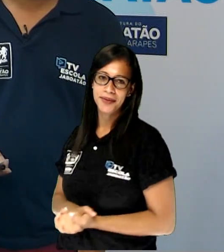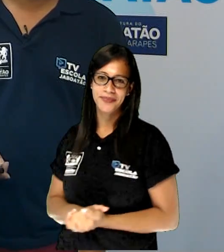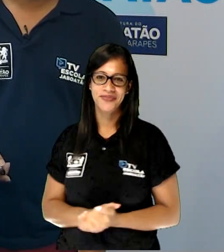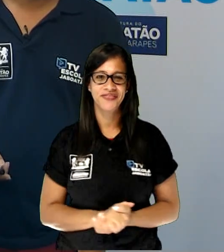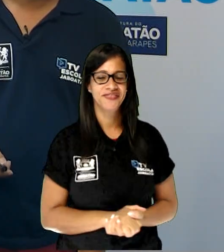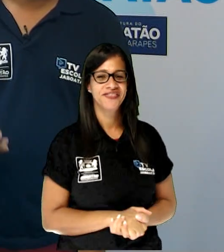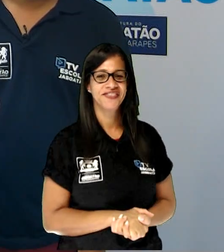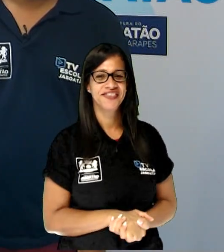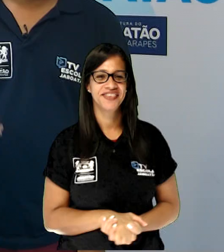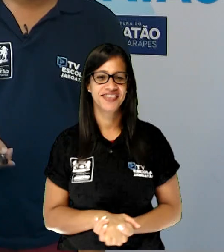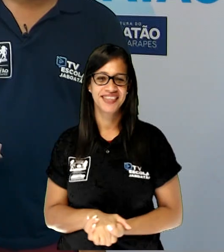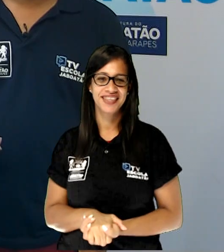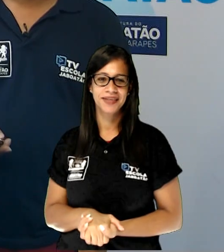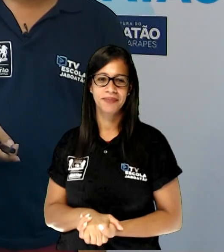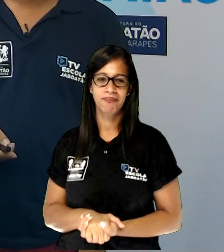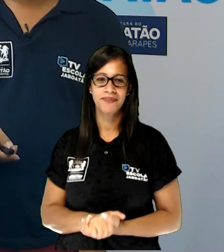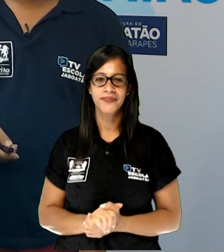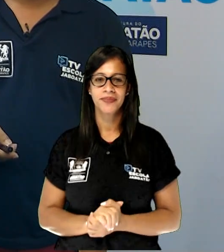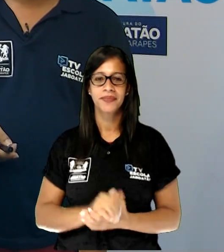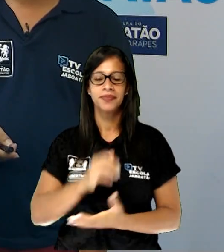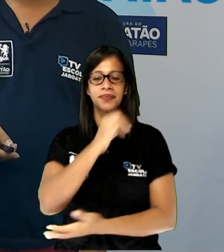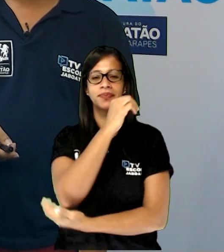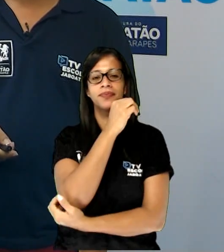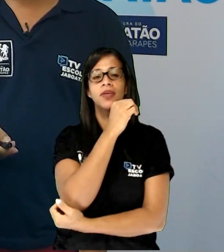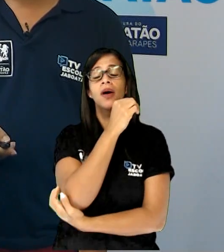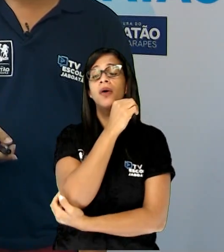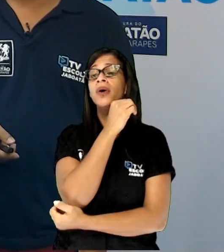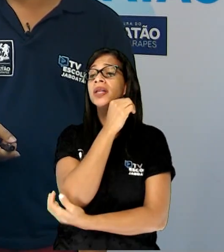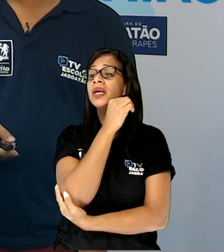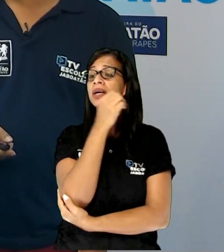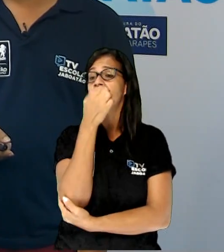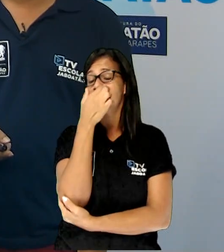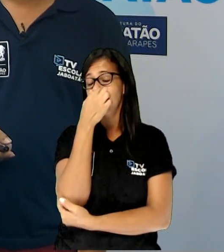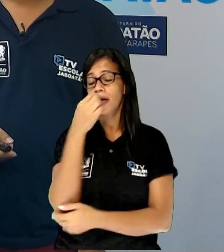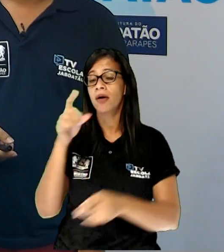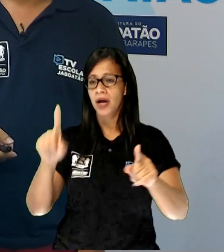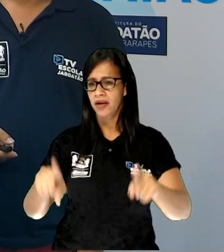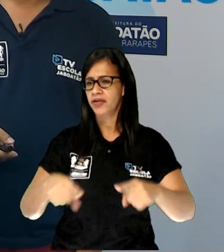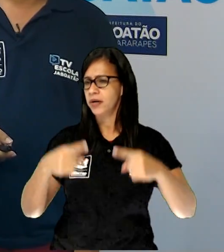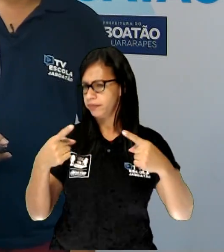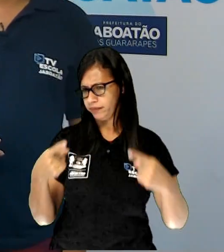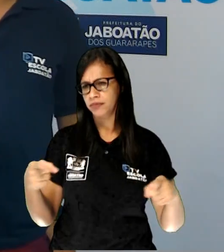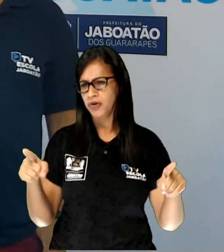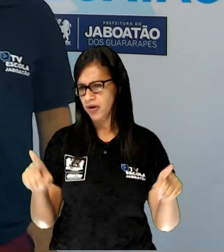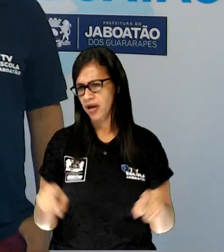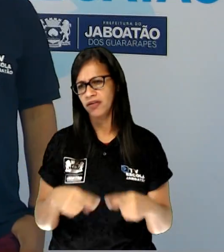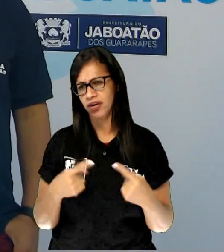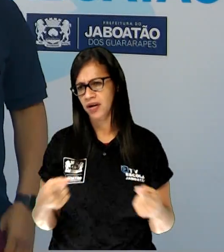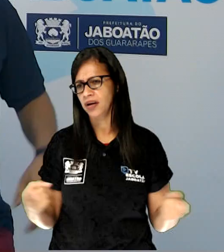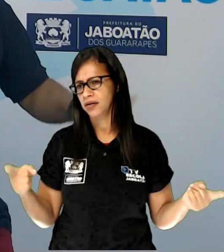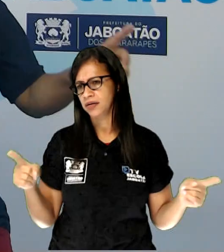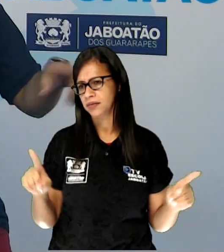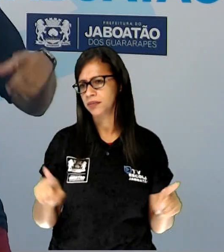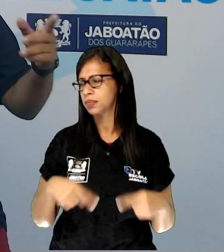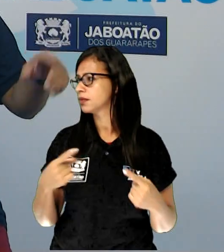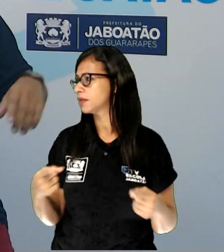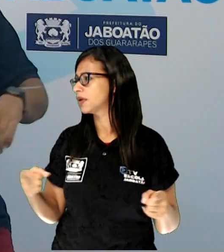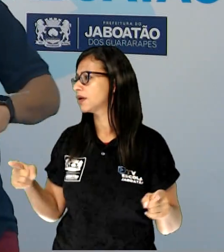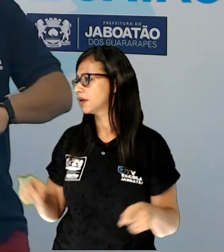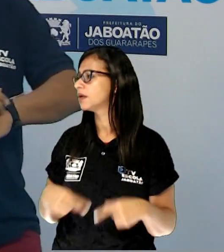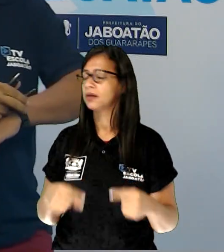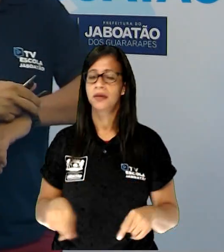zero. Ah, tu quer voltar? Beleza. Pode ser que... Beleza, agora tu tem que ir mais pro lado da... pode